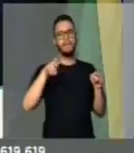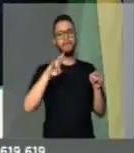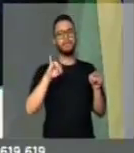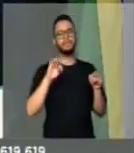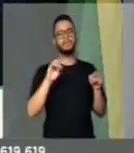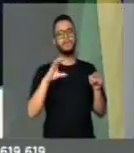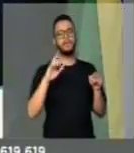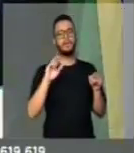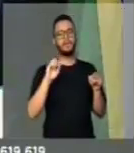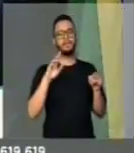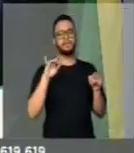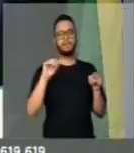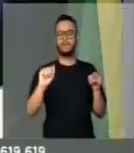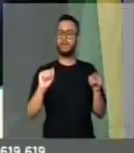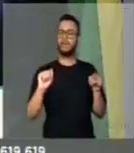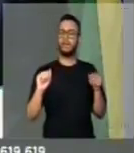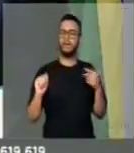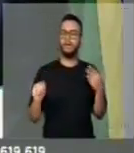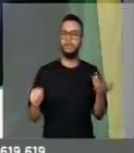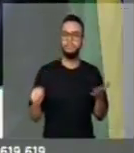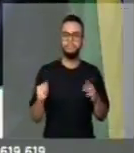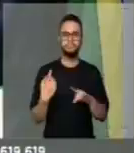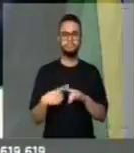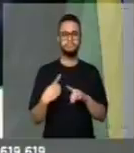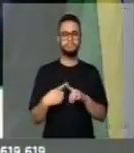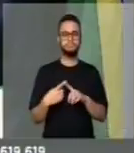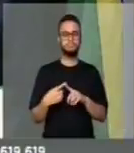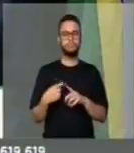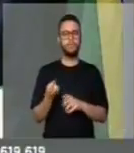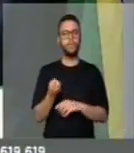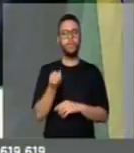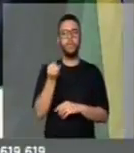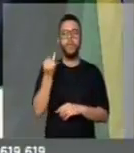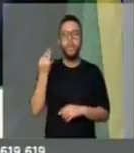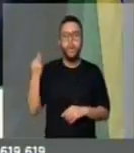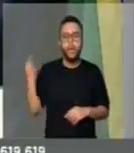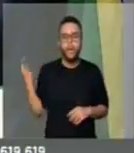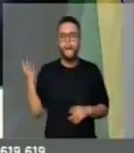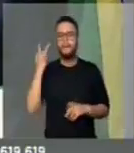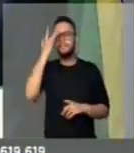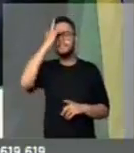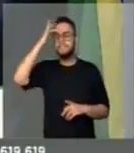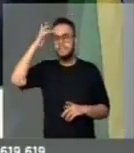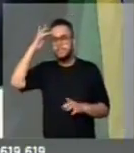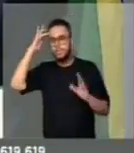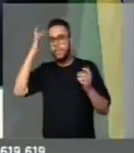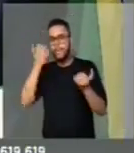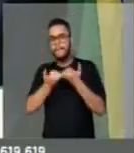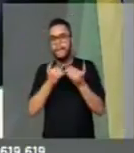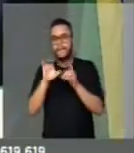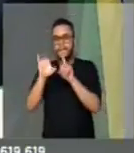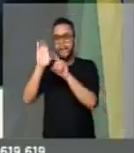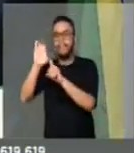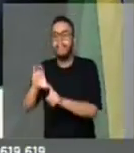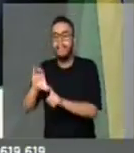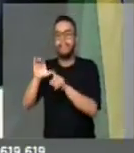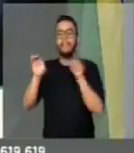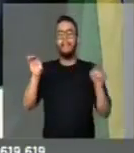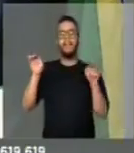presidente, a quantidade de penduricalho que tem nesses ministérios, essas